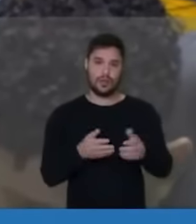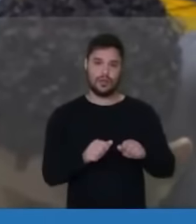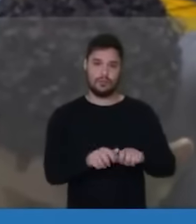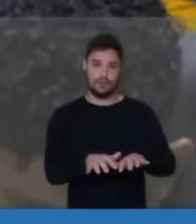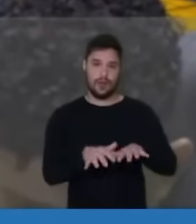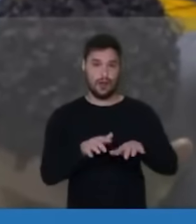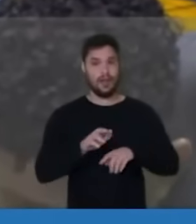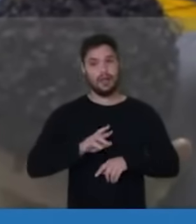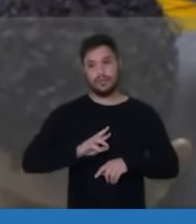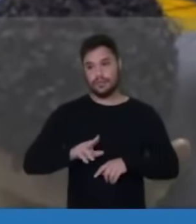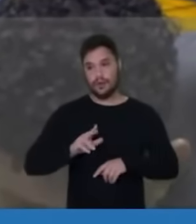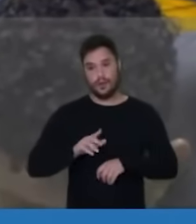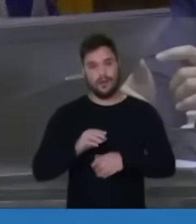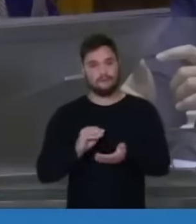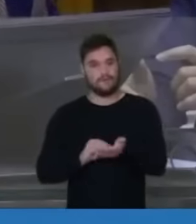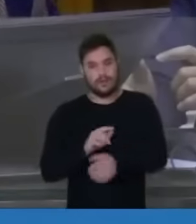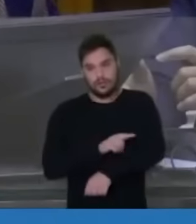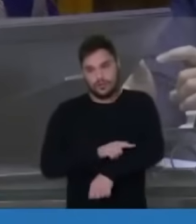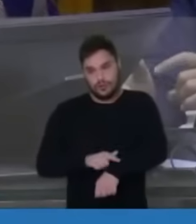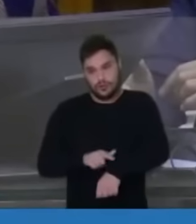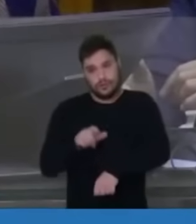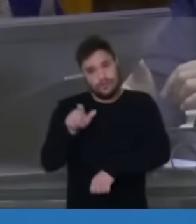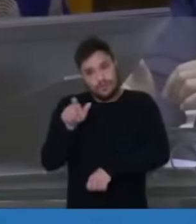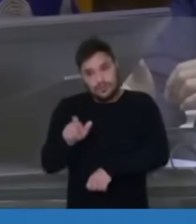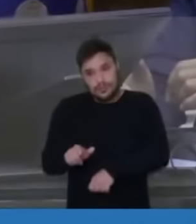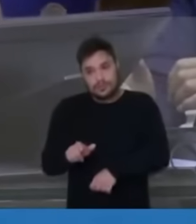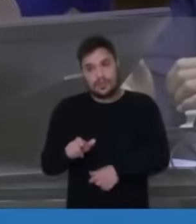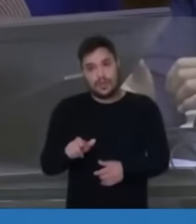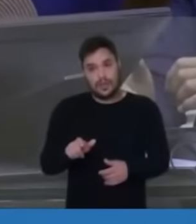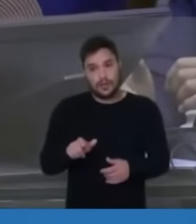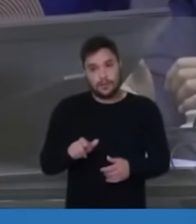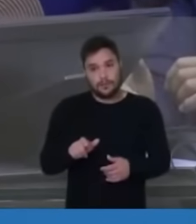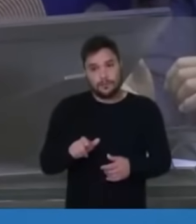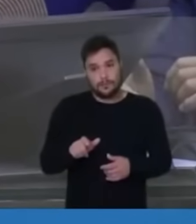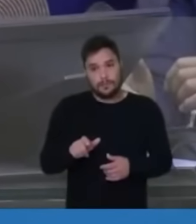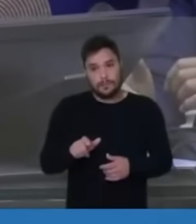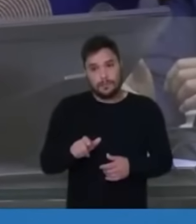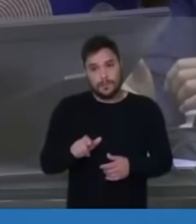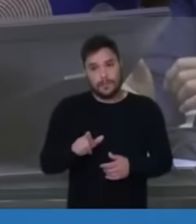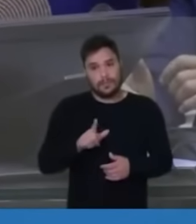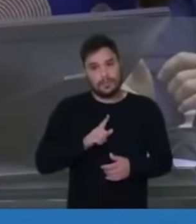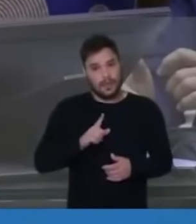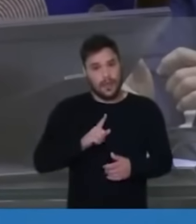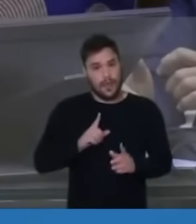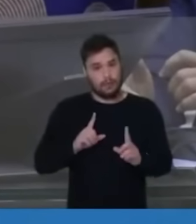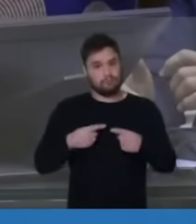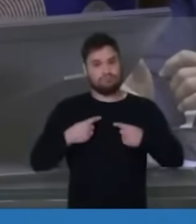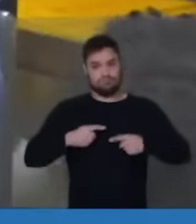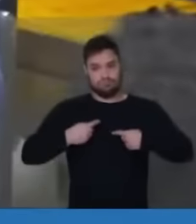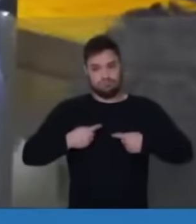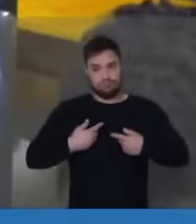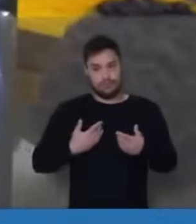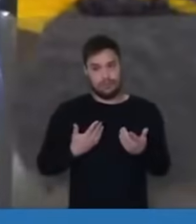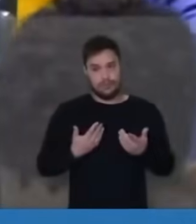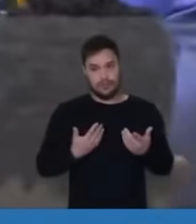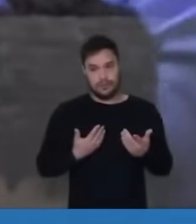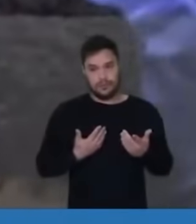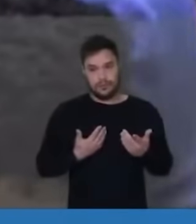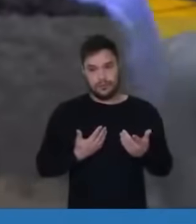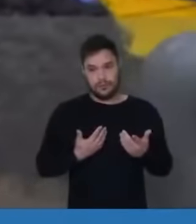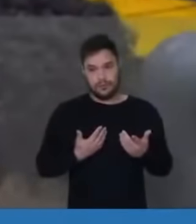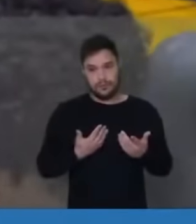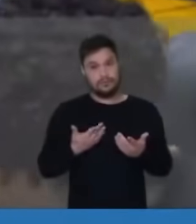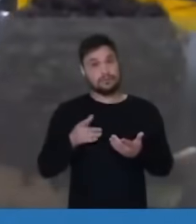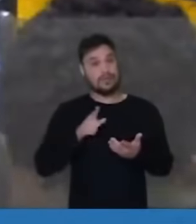trata apenas da elegância. Vossa Excelência deselegantemente está, na verdade, com uma postura ofensiva com essa mesa. Não, a senhora está sendo parcial. Com licença, colega. A senhora está